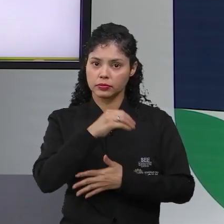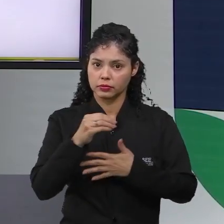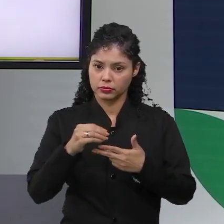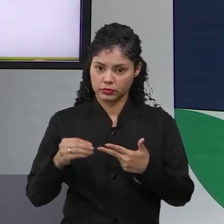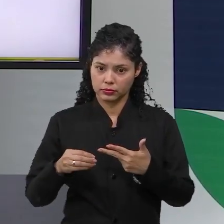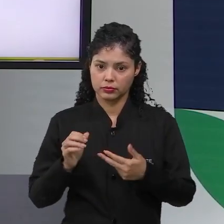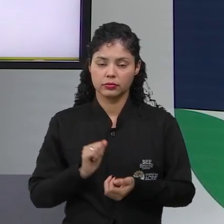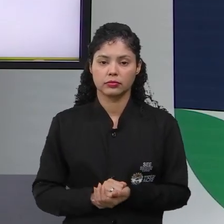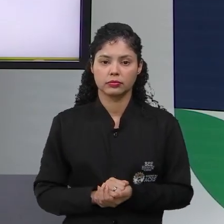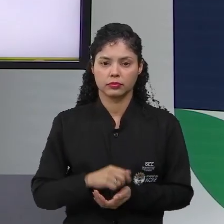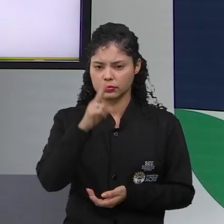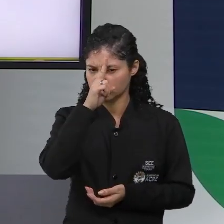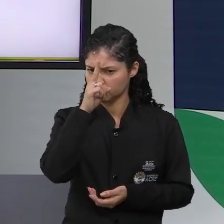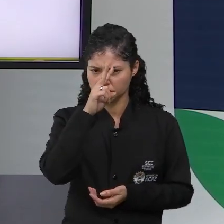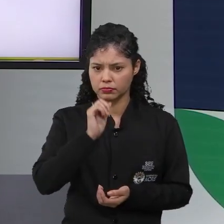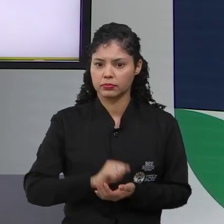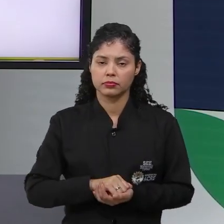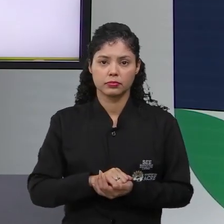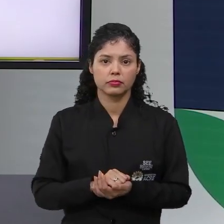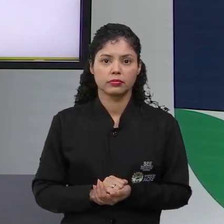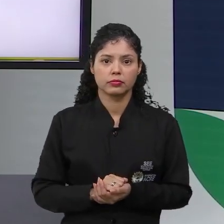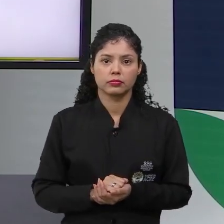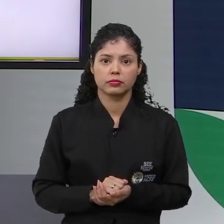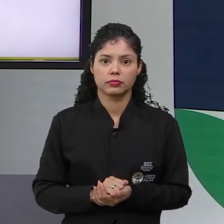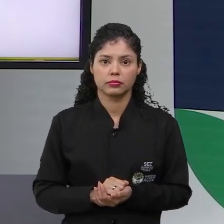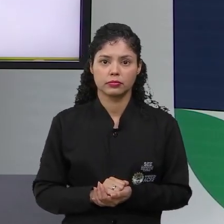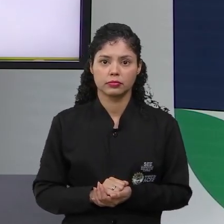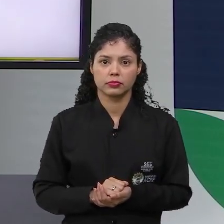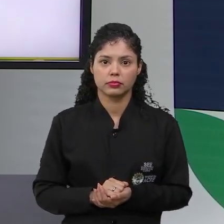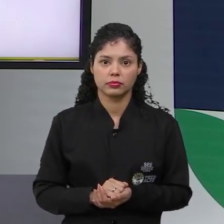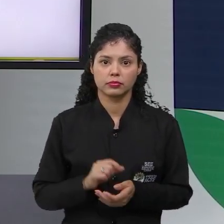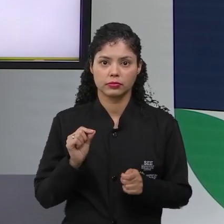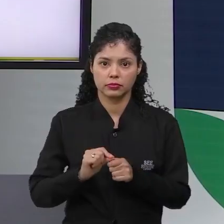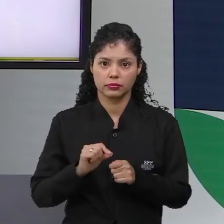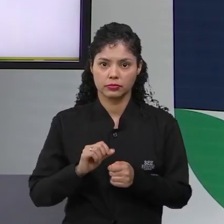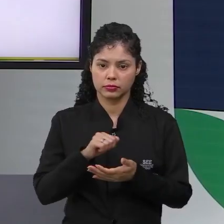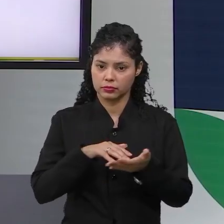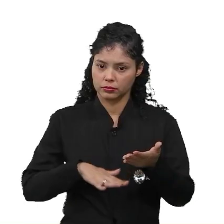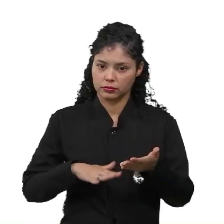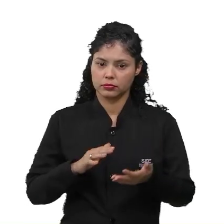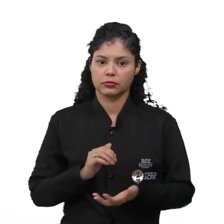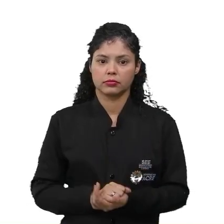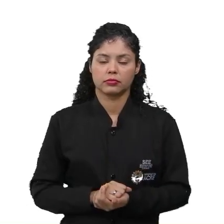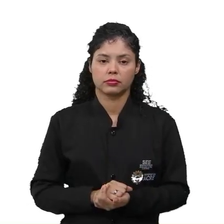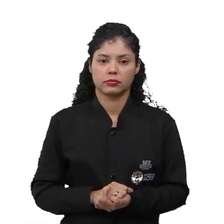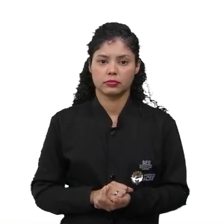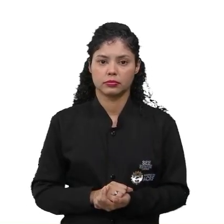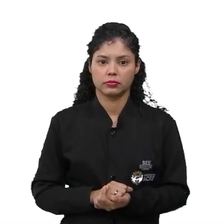lembro o item, mas é a mesma resposta. Vamos fazer mais uma atividade.